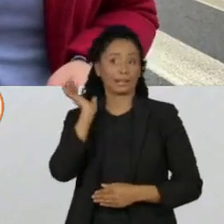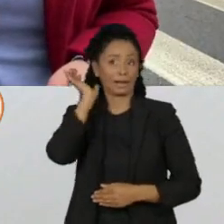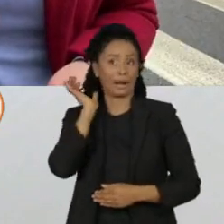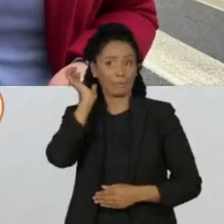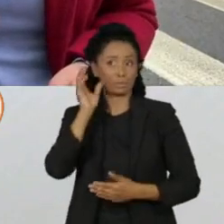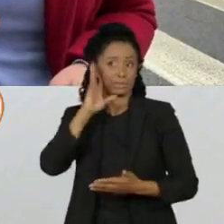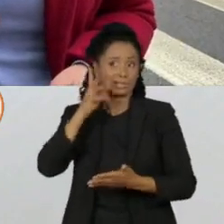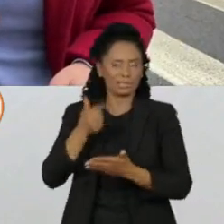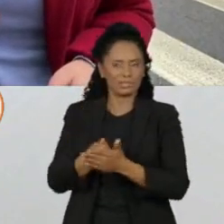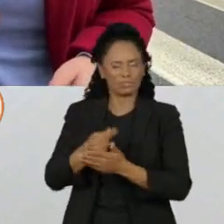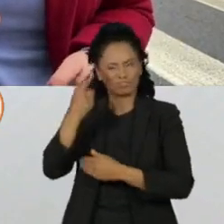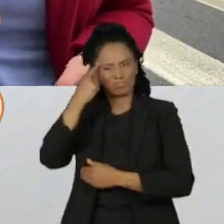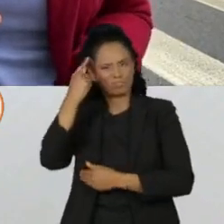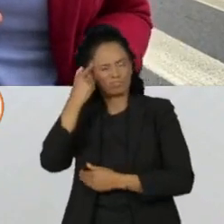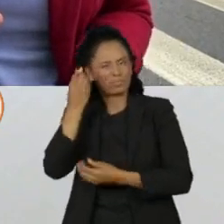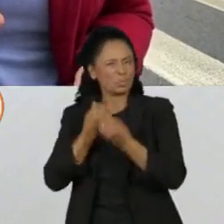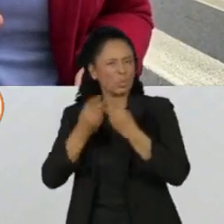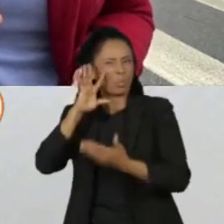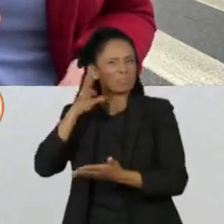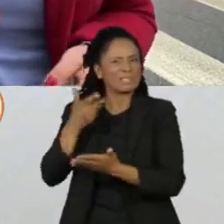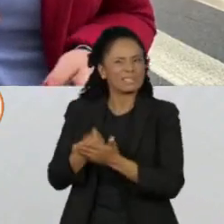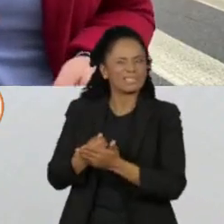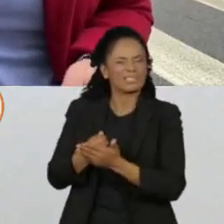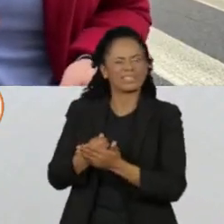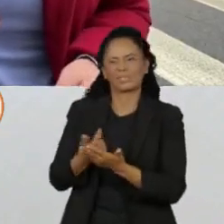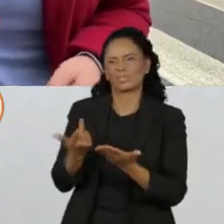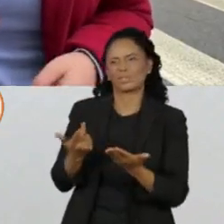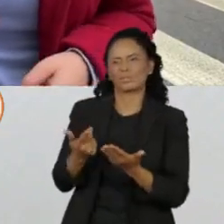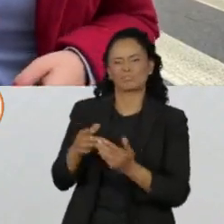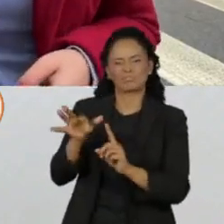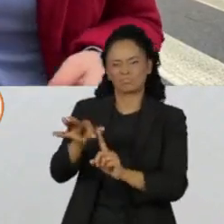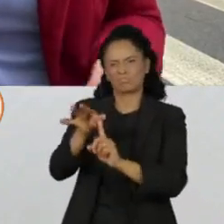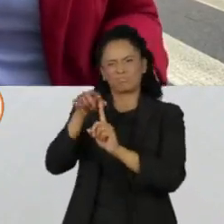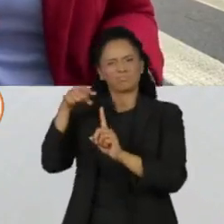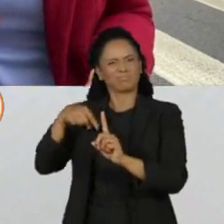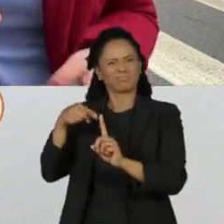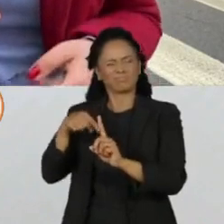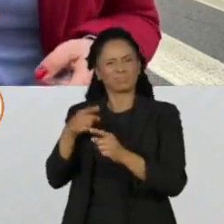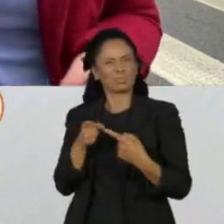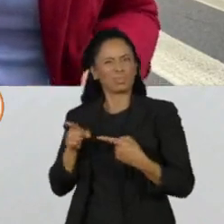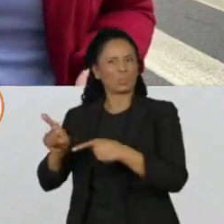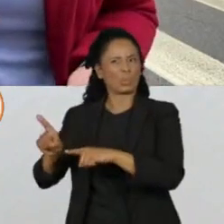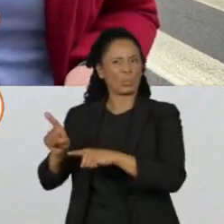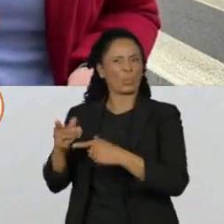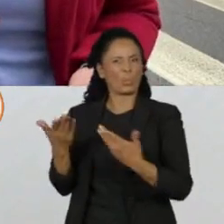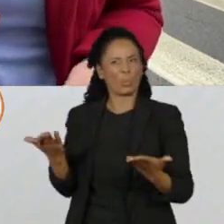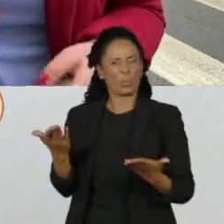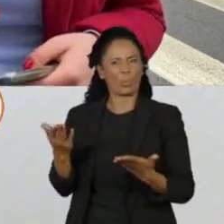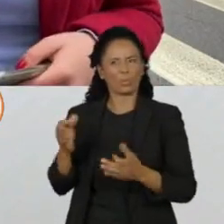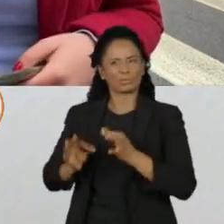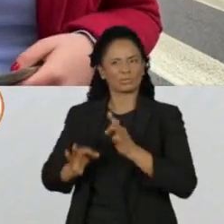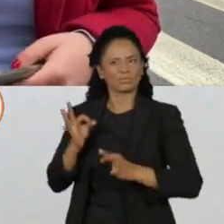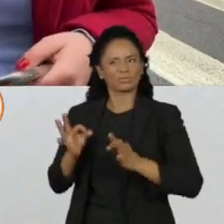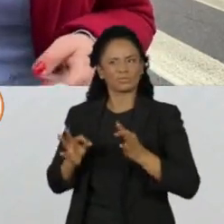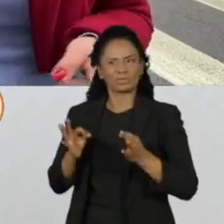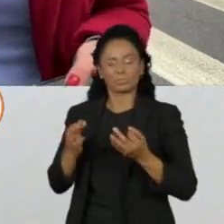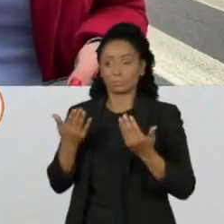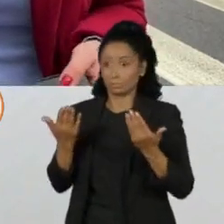está questionando essa decisão individual de Nunes Marques, aí, que contrariou toda a corte, né?